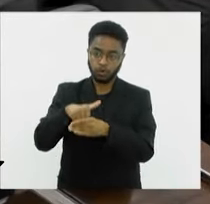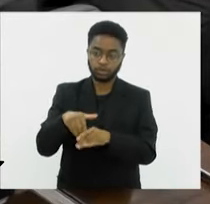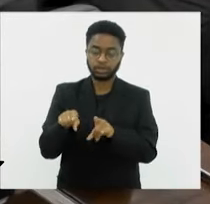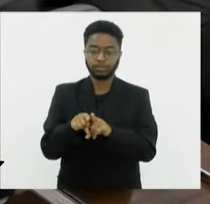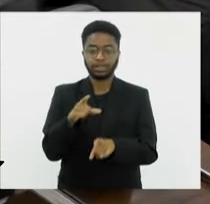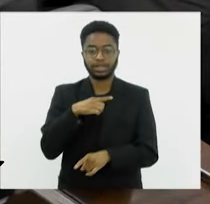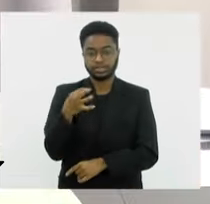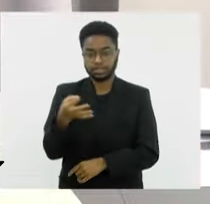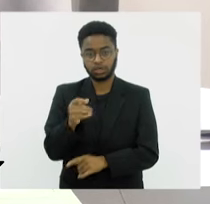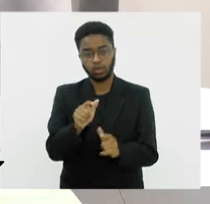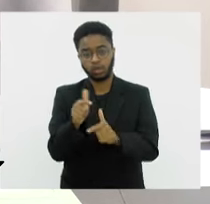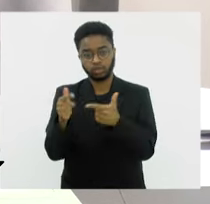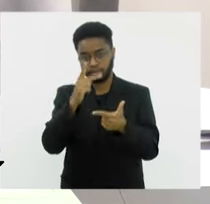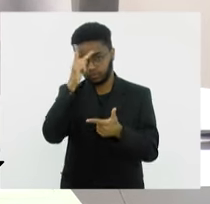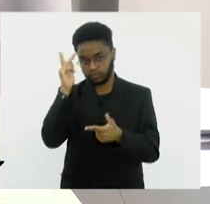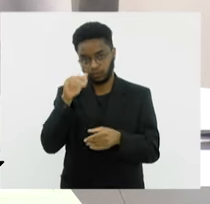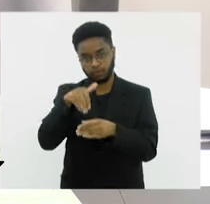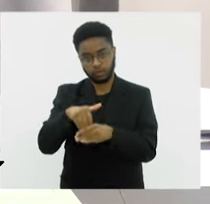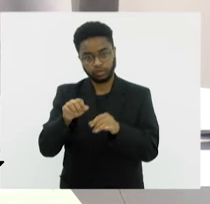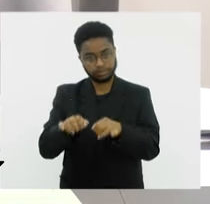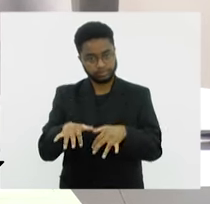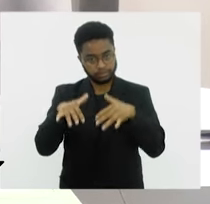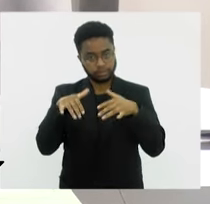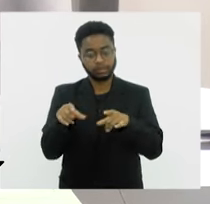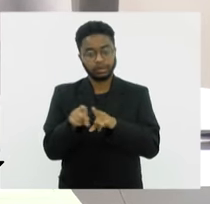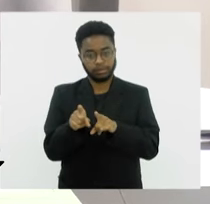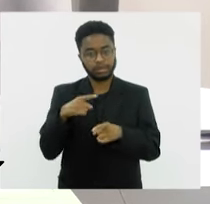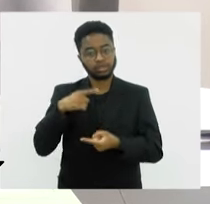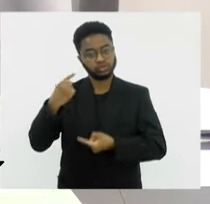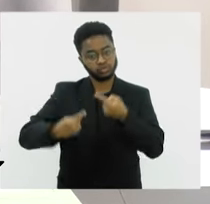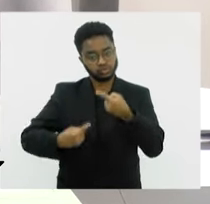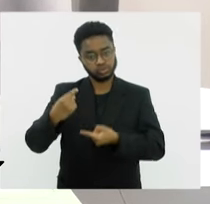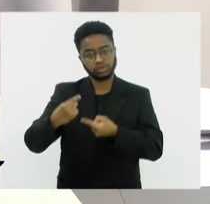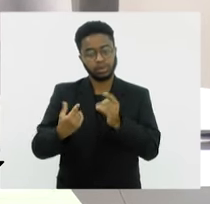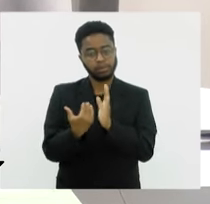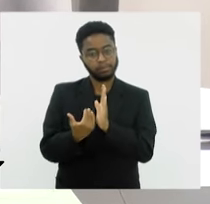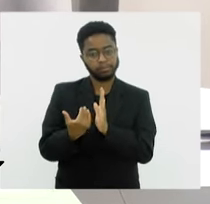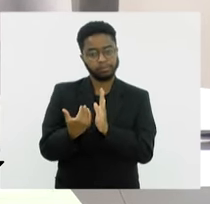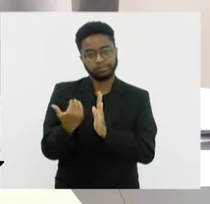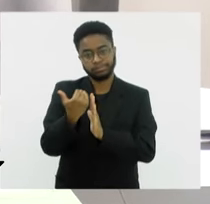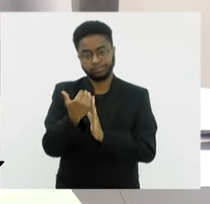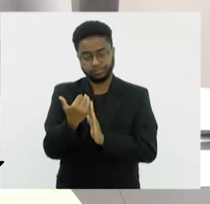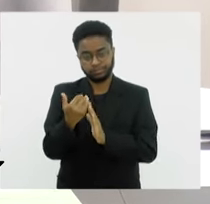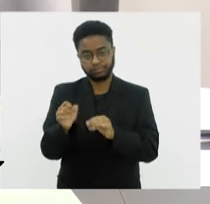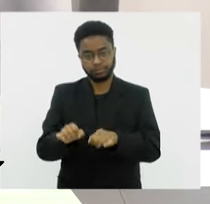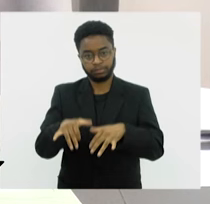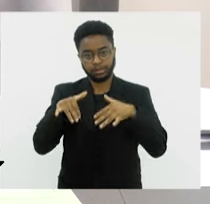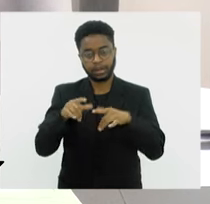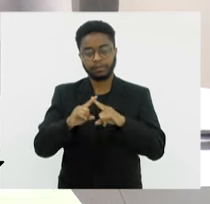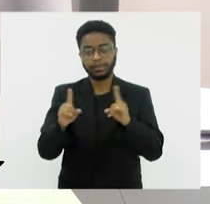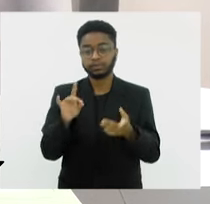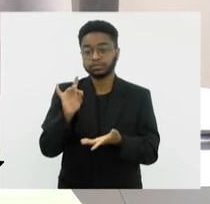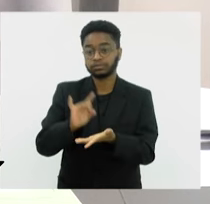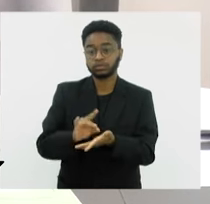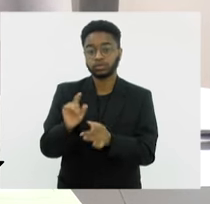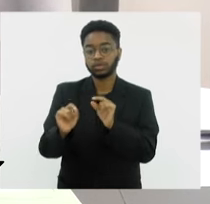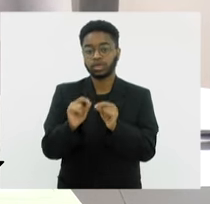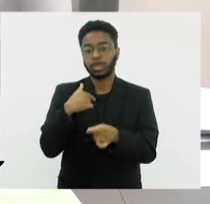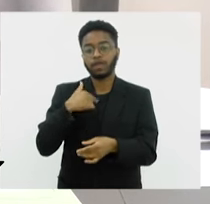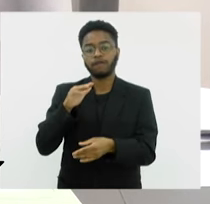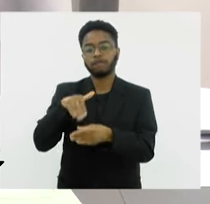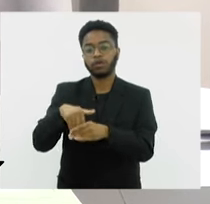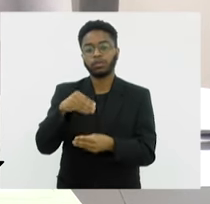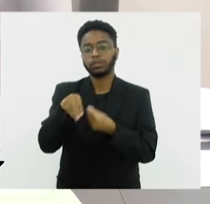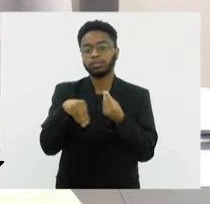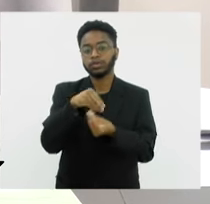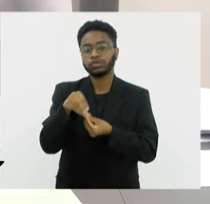aqui de alguns colegas também em plenário, e vai ser objeto de uma profunda discussão no plenário. Mas, na realidade, estou dando um voto que é um misto